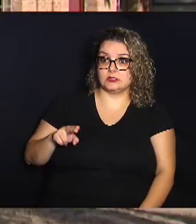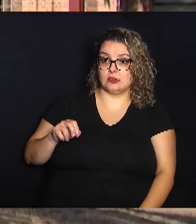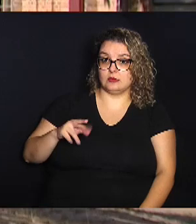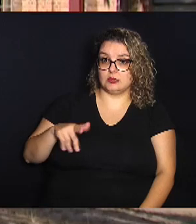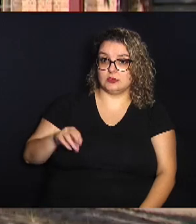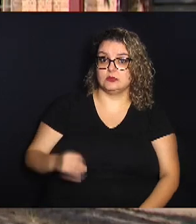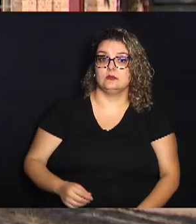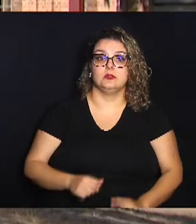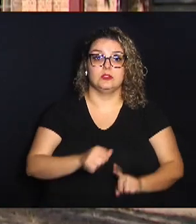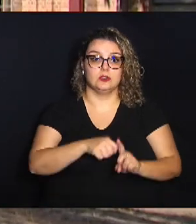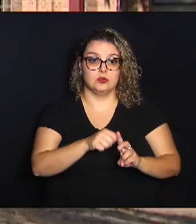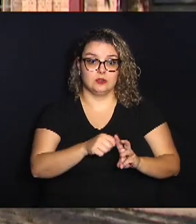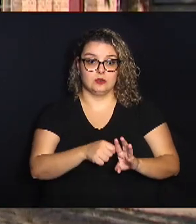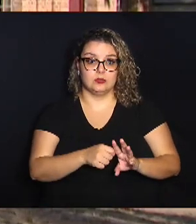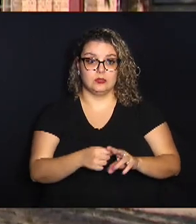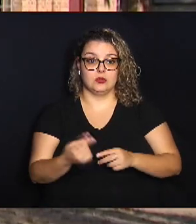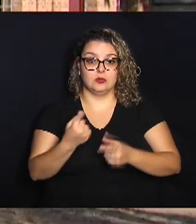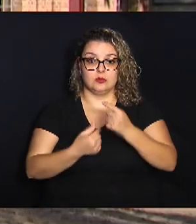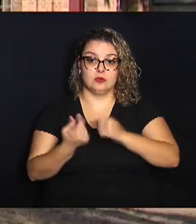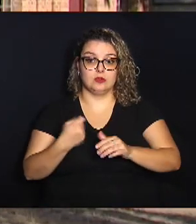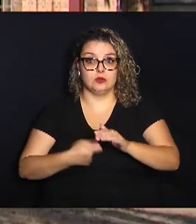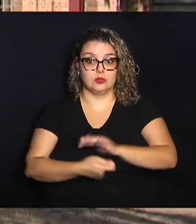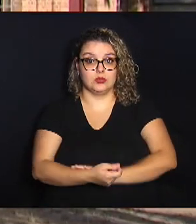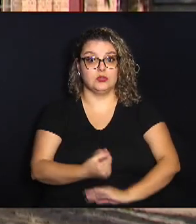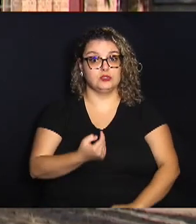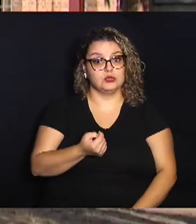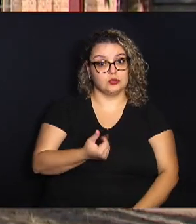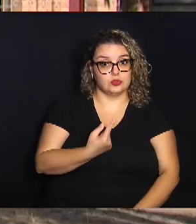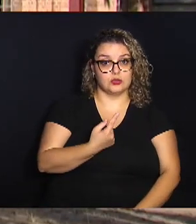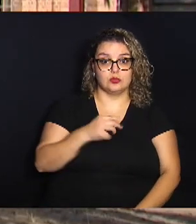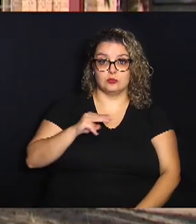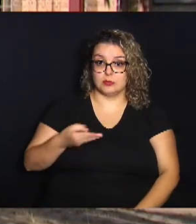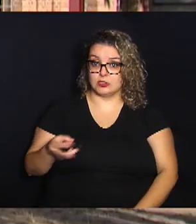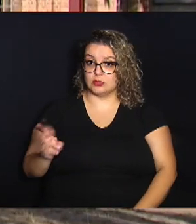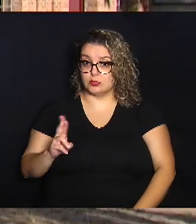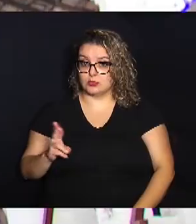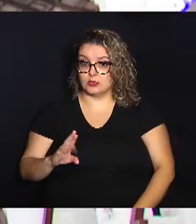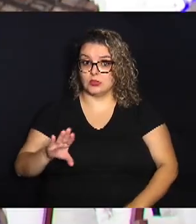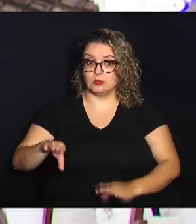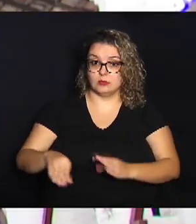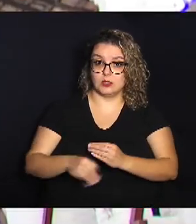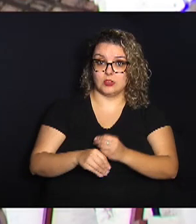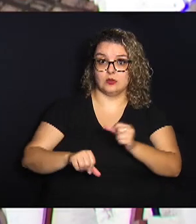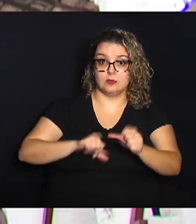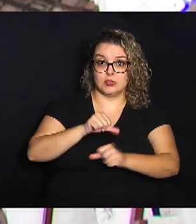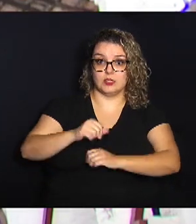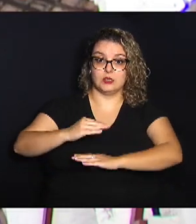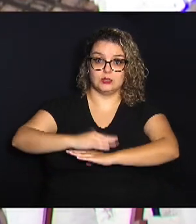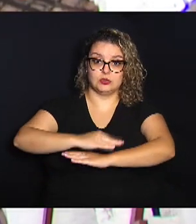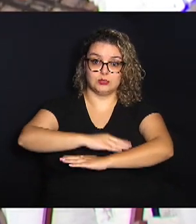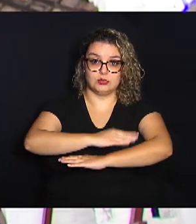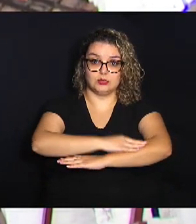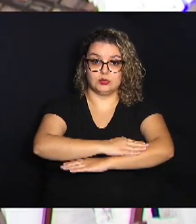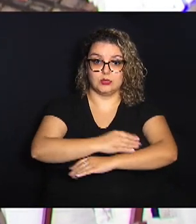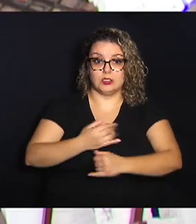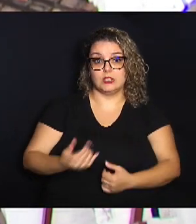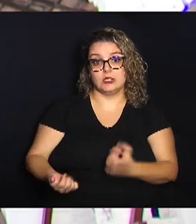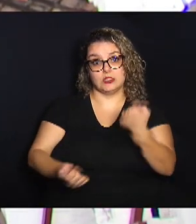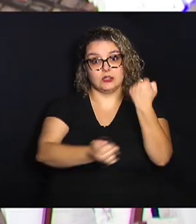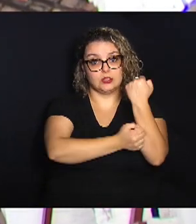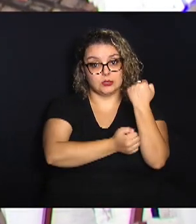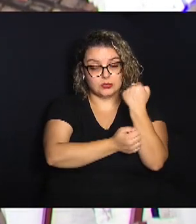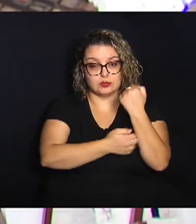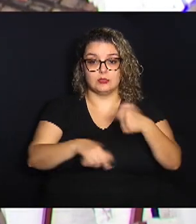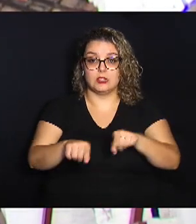e exigiu investimentos de quase R$1 milhão, incluindo a troca do telhado e do madeiramento, além